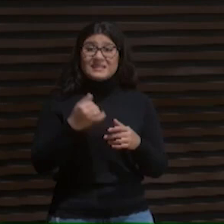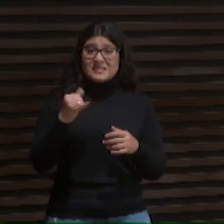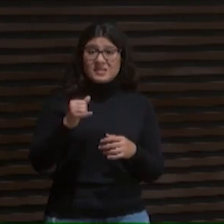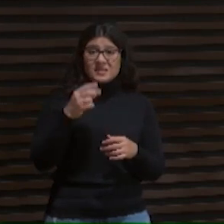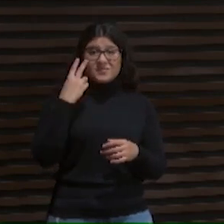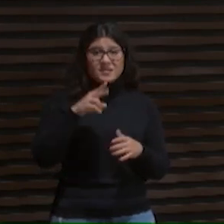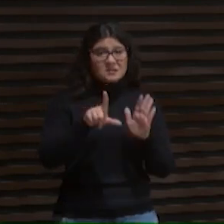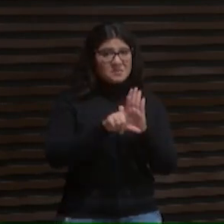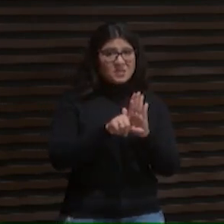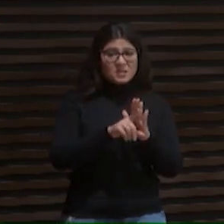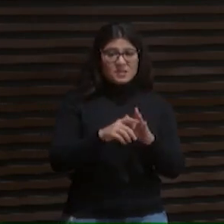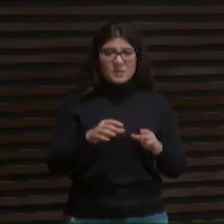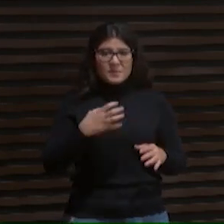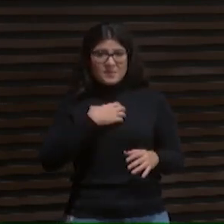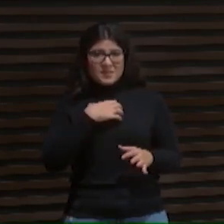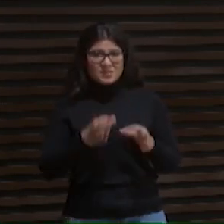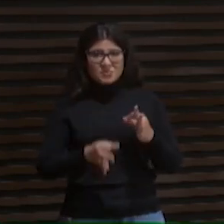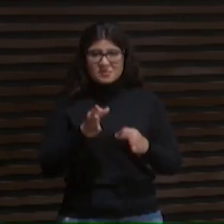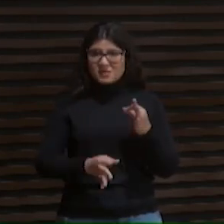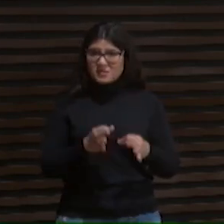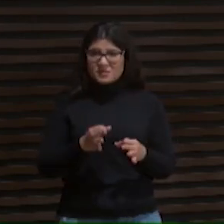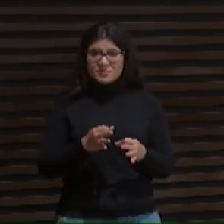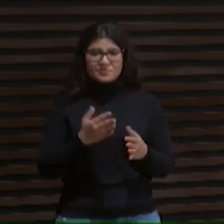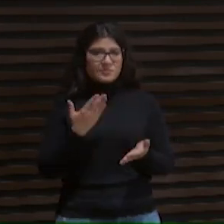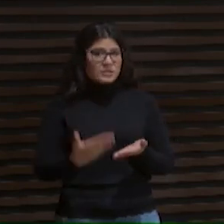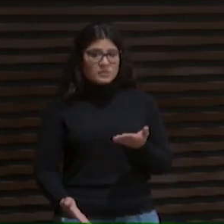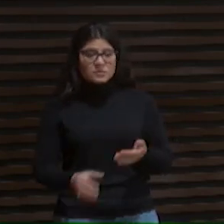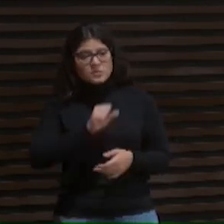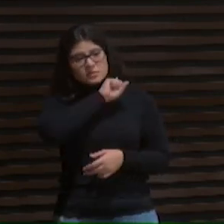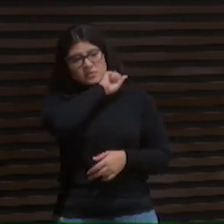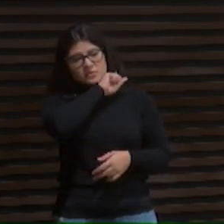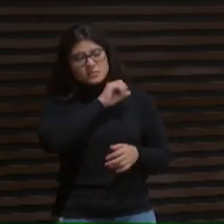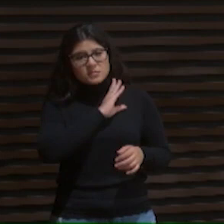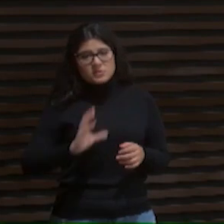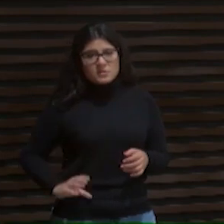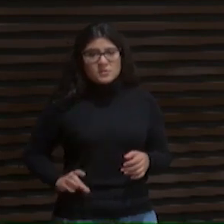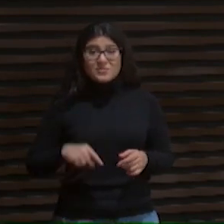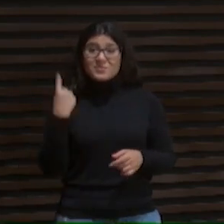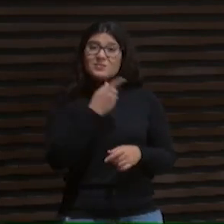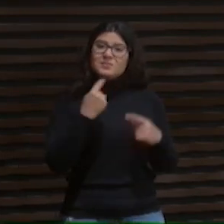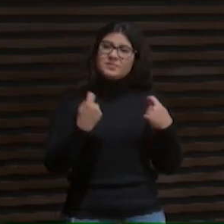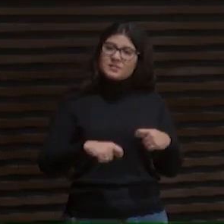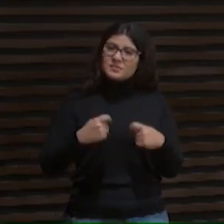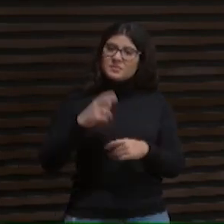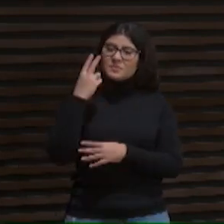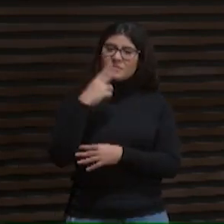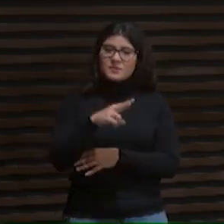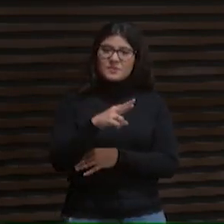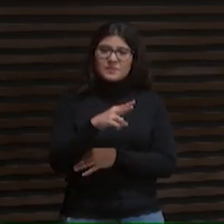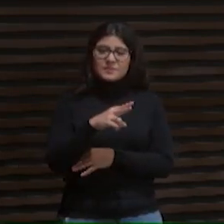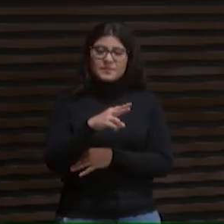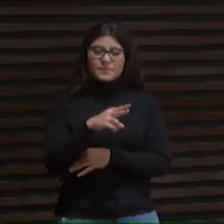de nada serviu o sacrifício do Cristo. Então nós temos que olhar aqui, e por isso que